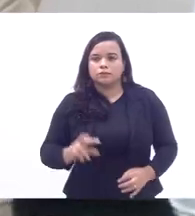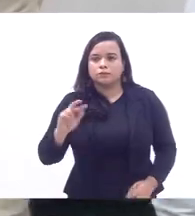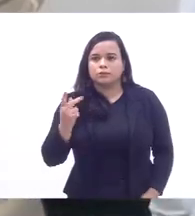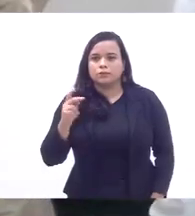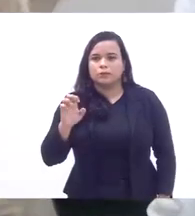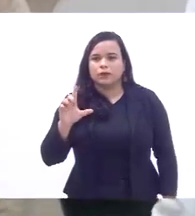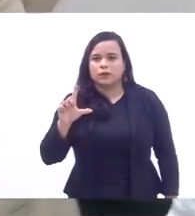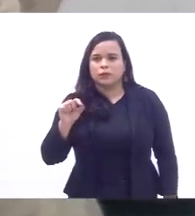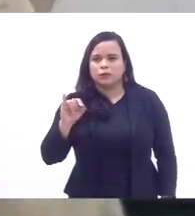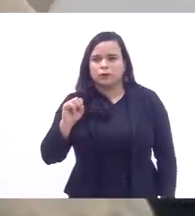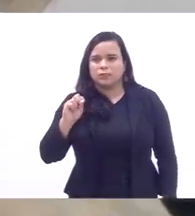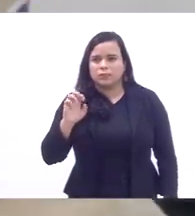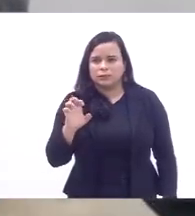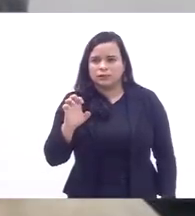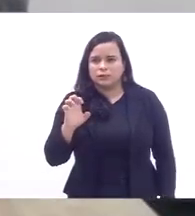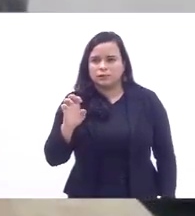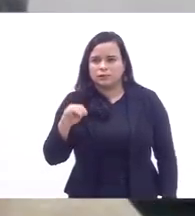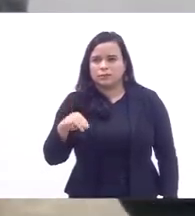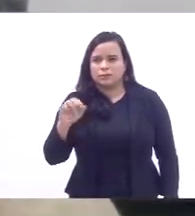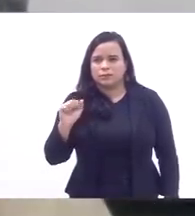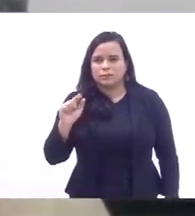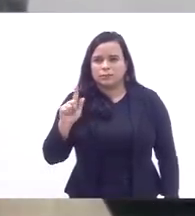Heloíse Magalhães de Souza.